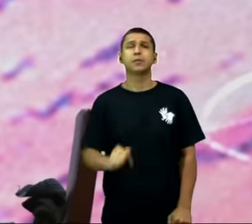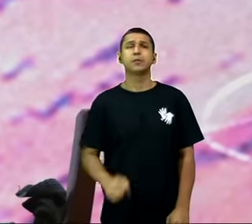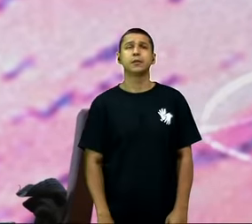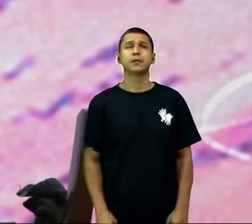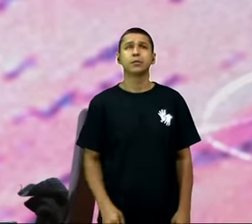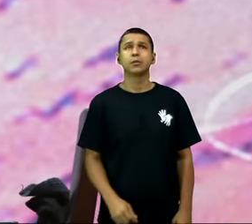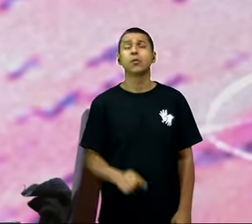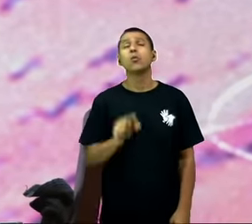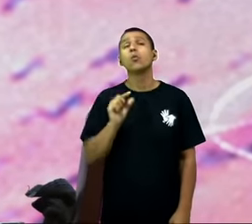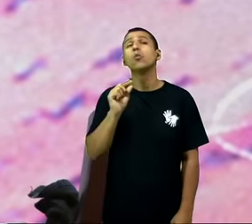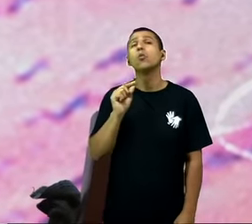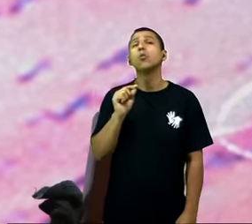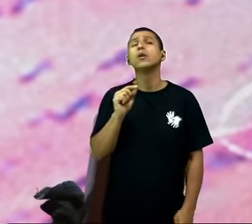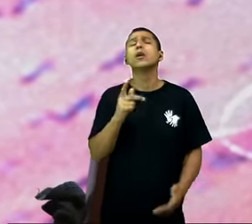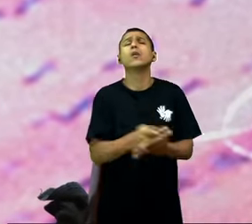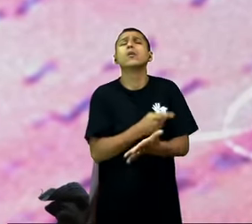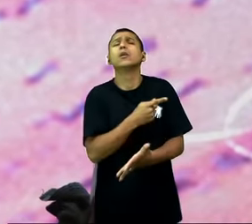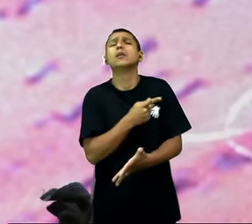aconteceu com Abraão?